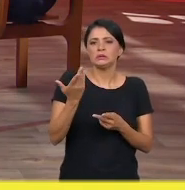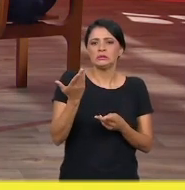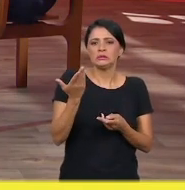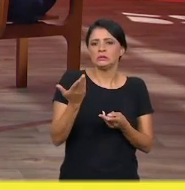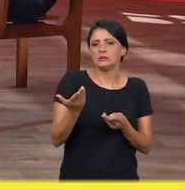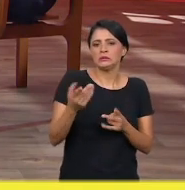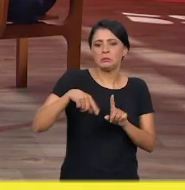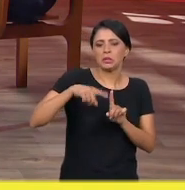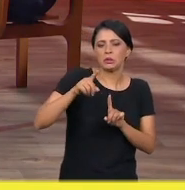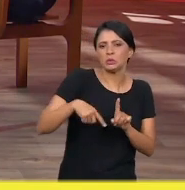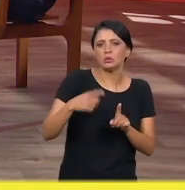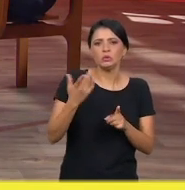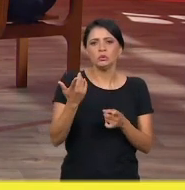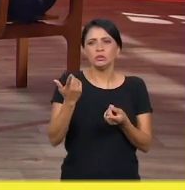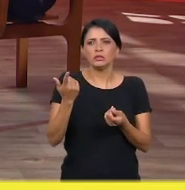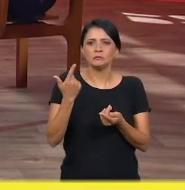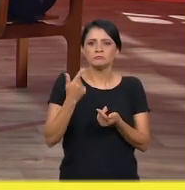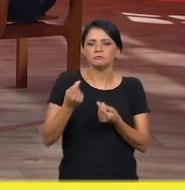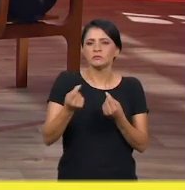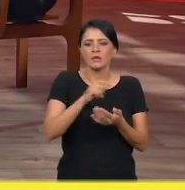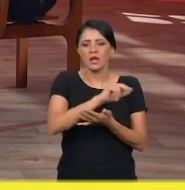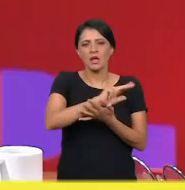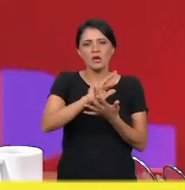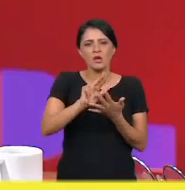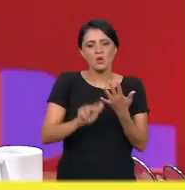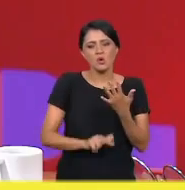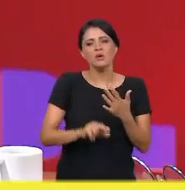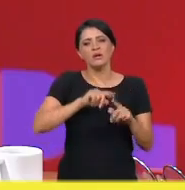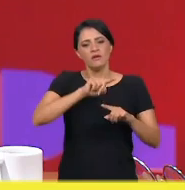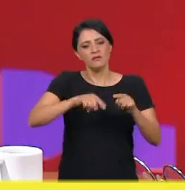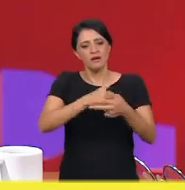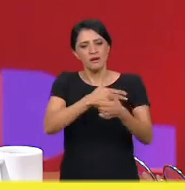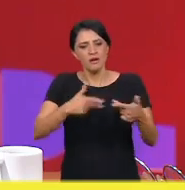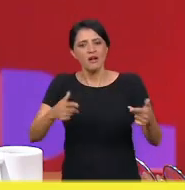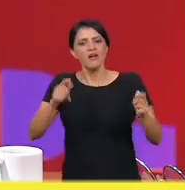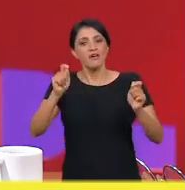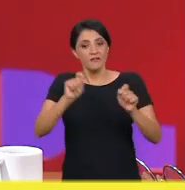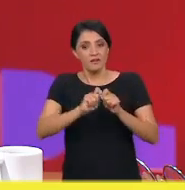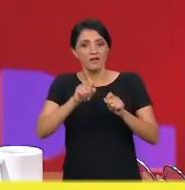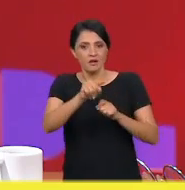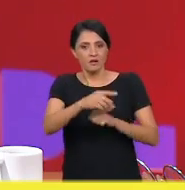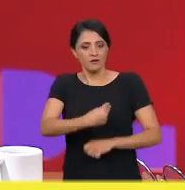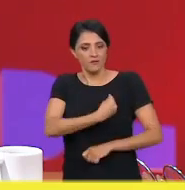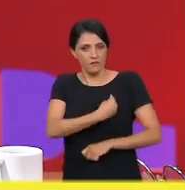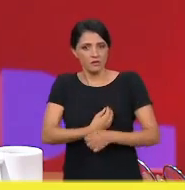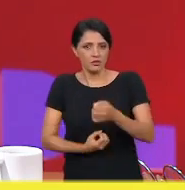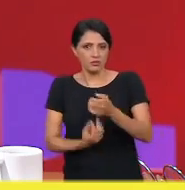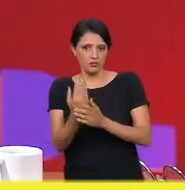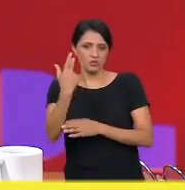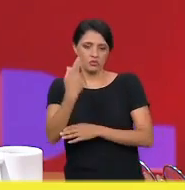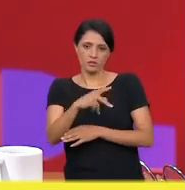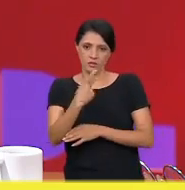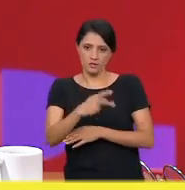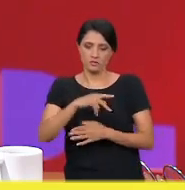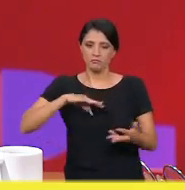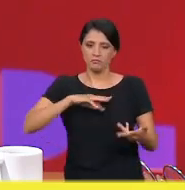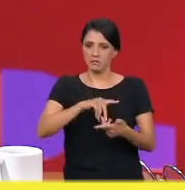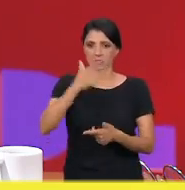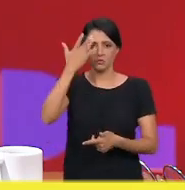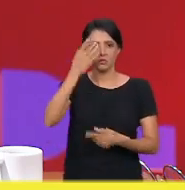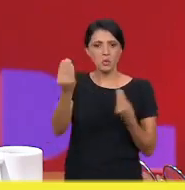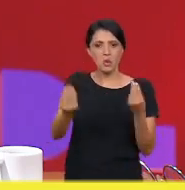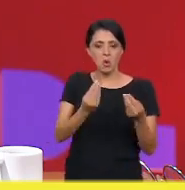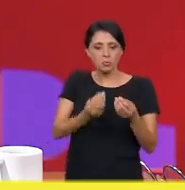esse conjunto de coisas. É um misto de coisas que faz com que a vida tenha surgido na Terra, mas nós não sabemos de fato como